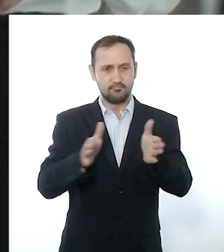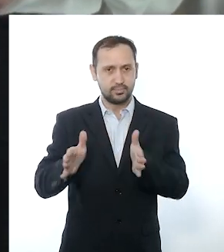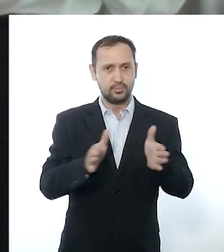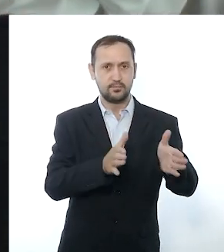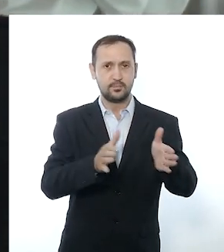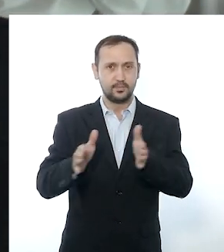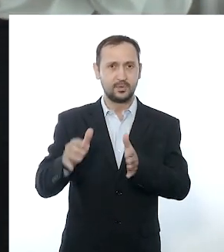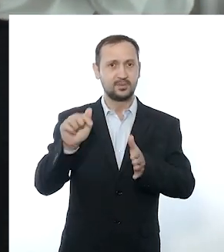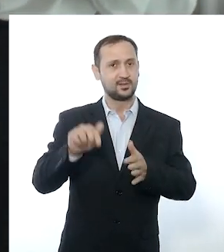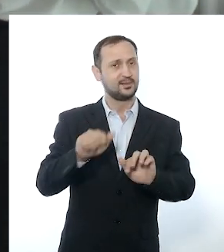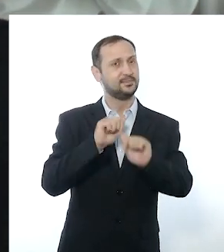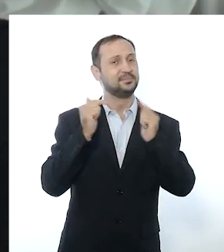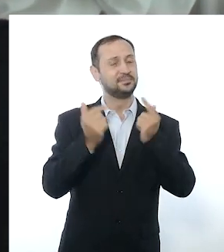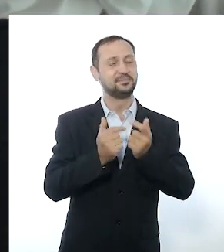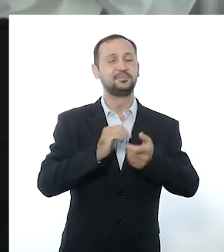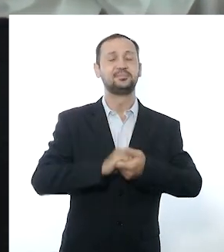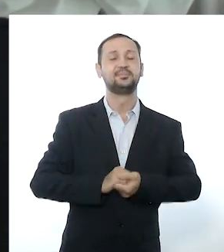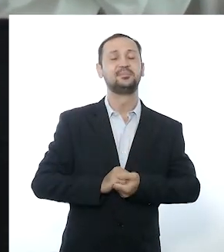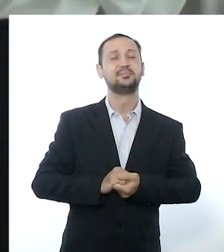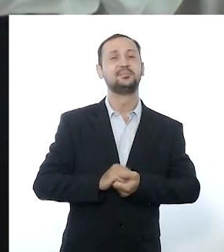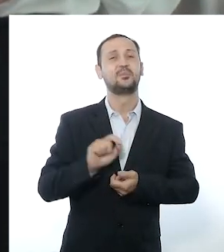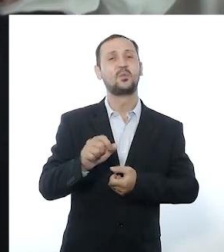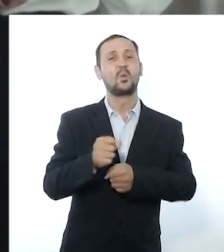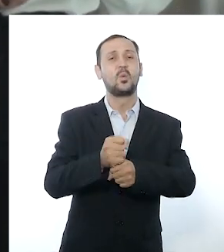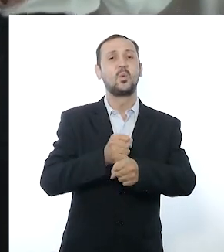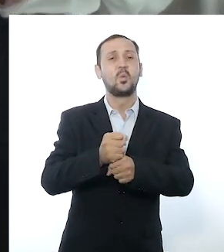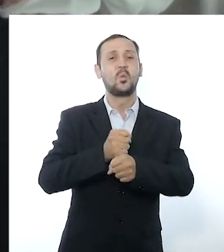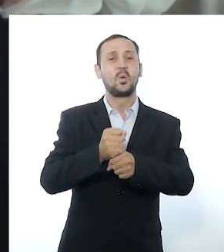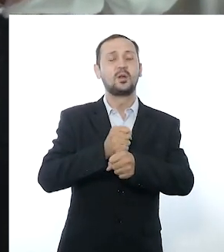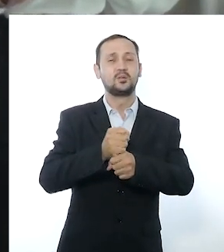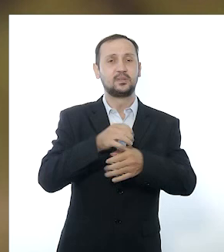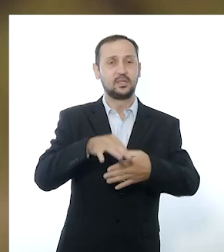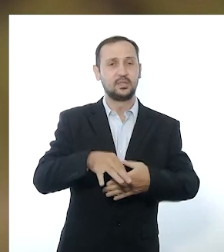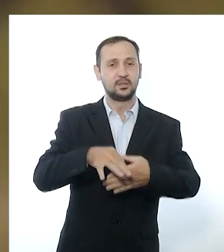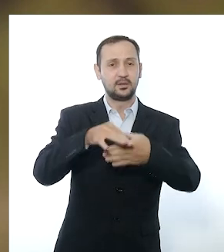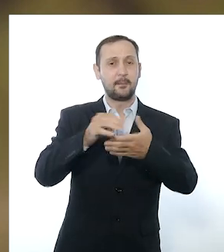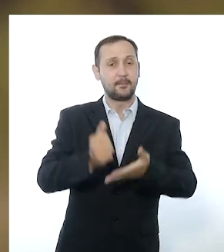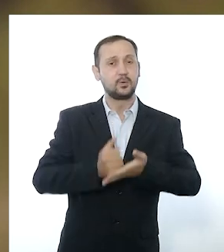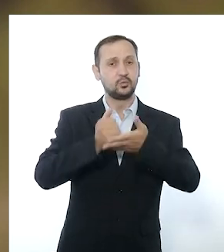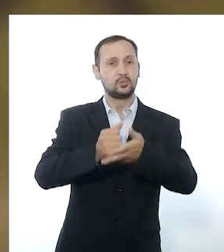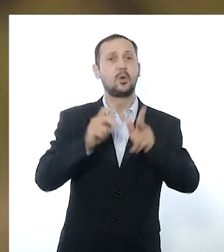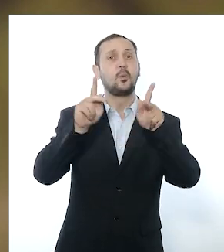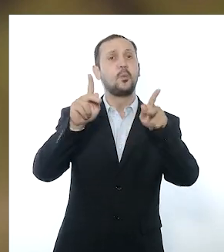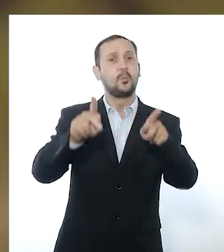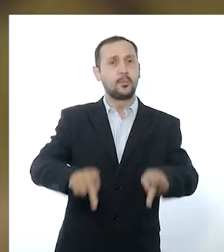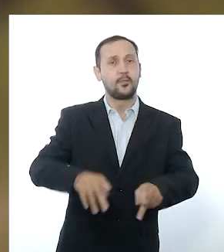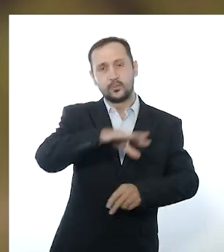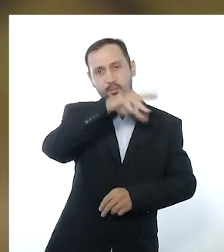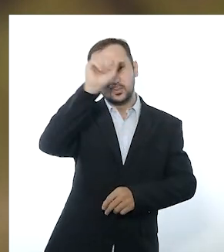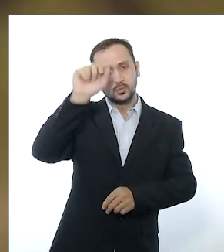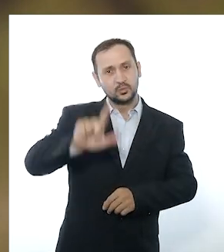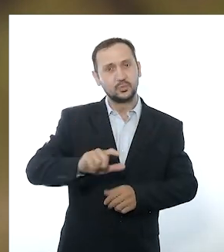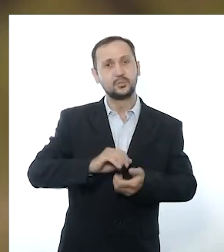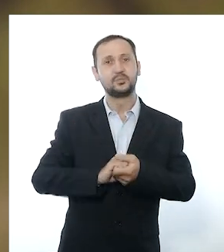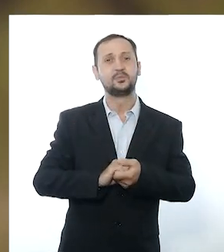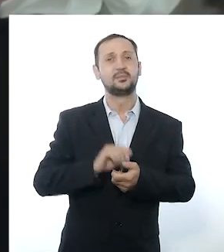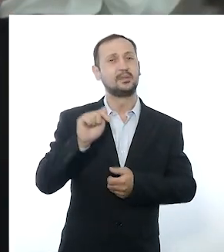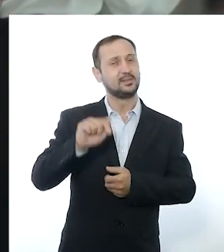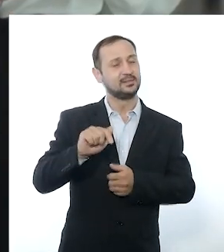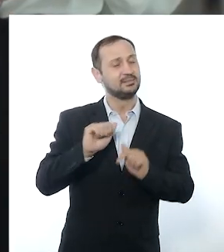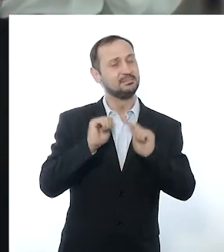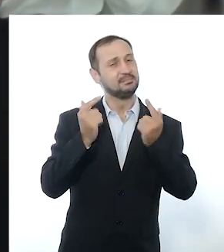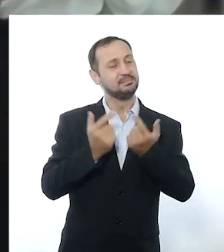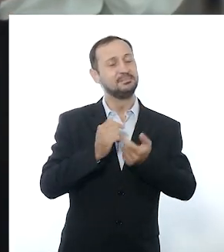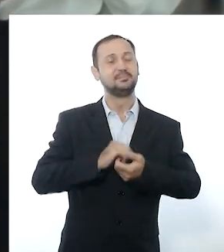Assembleia Legislativa de Mato Grosso do Sul. O ano das iniciativas em prol da população sul-mato-grossense aqui